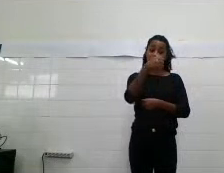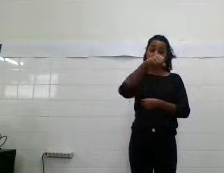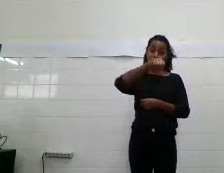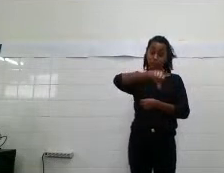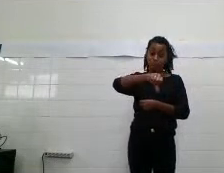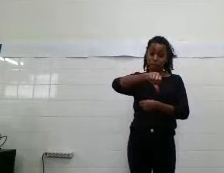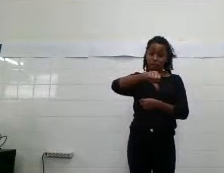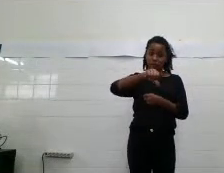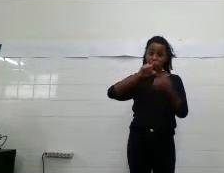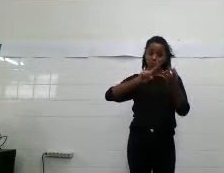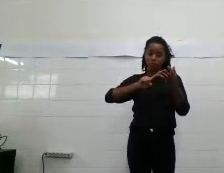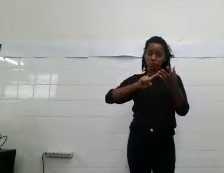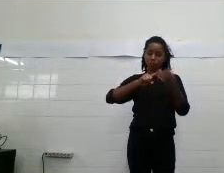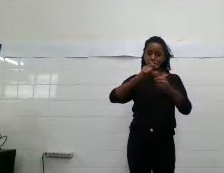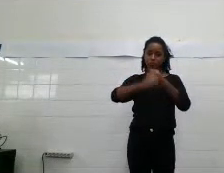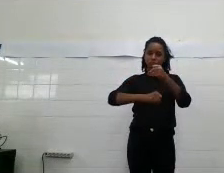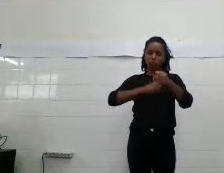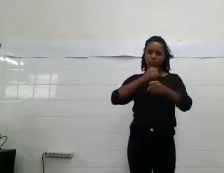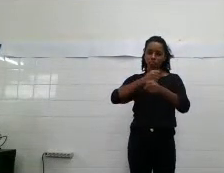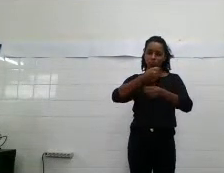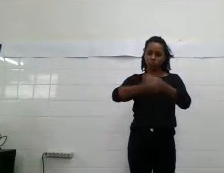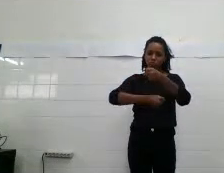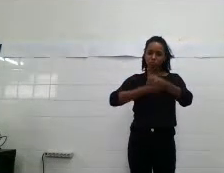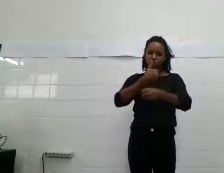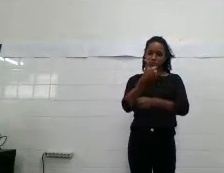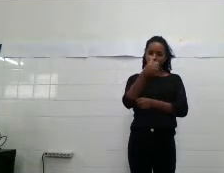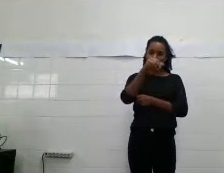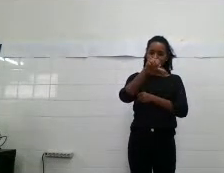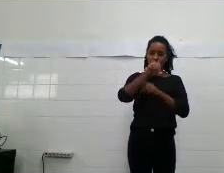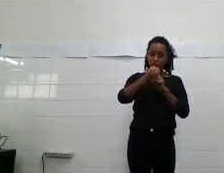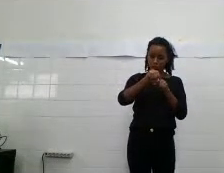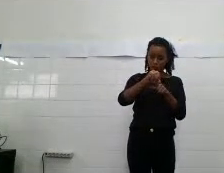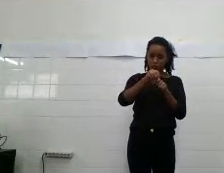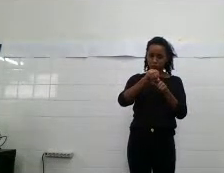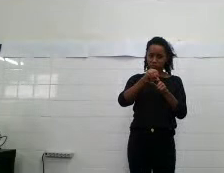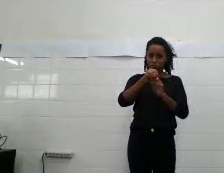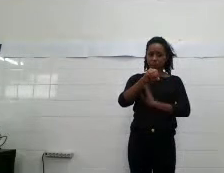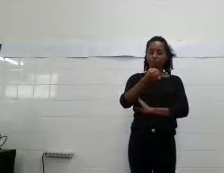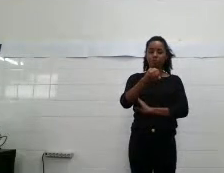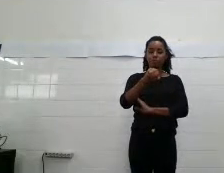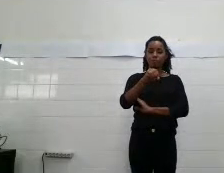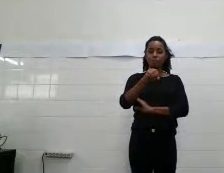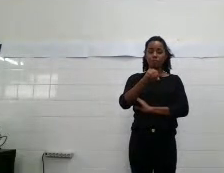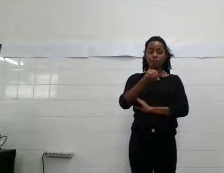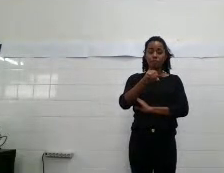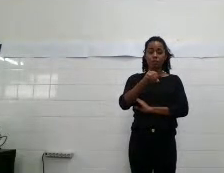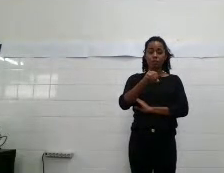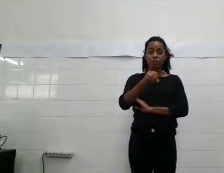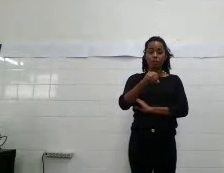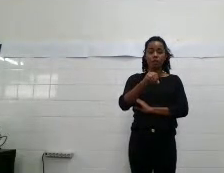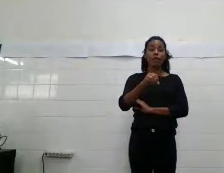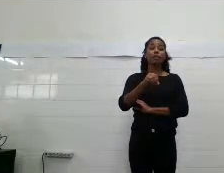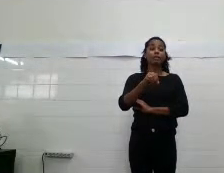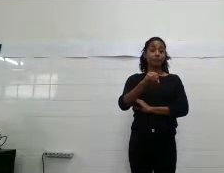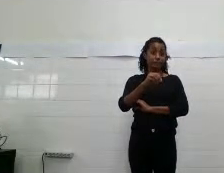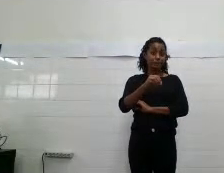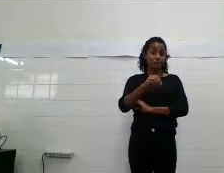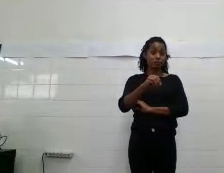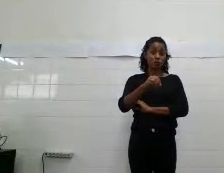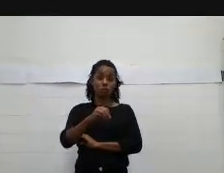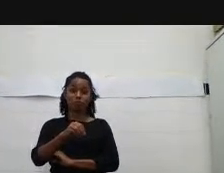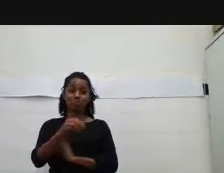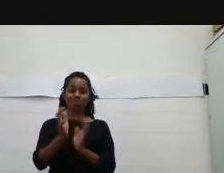né, ocupou a primeira posição no ranking de países que mais assassinam pessoas trans no